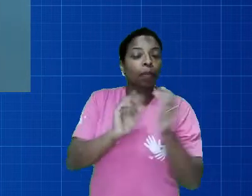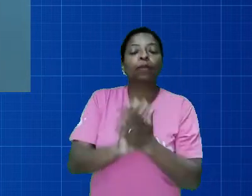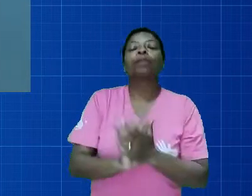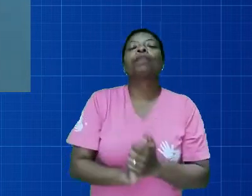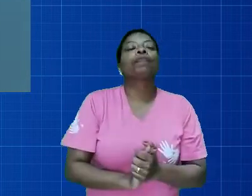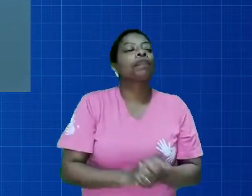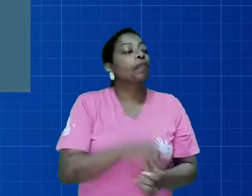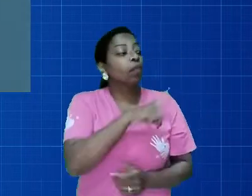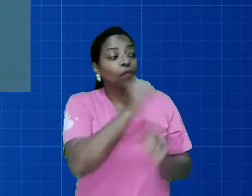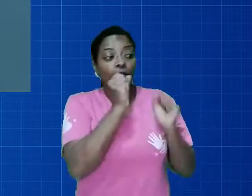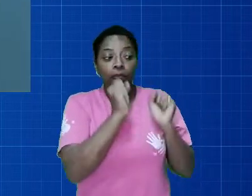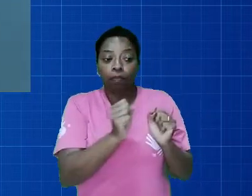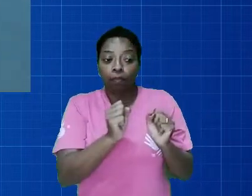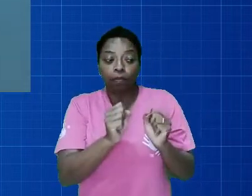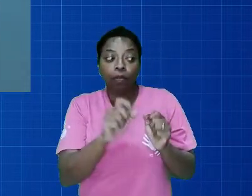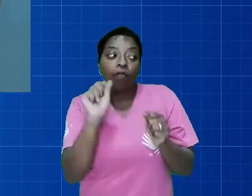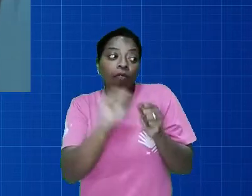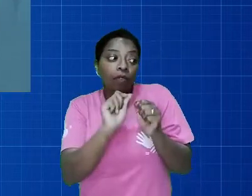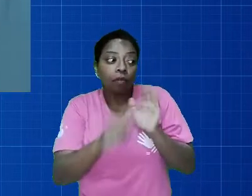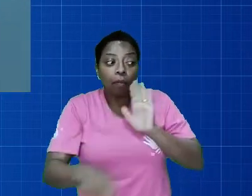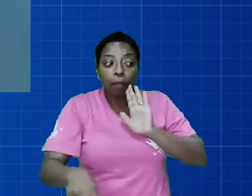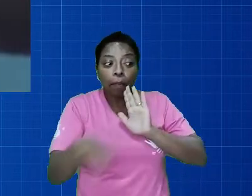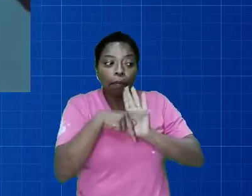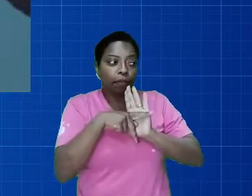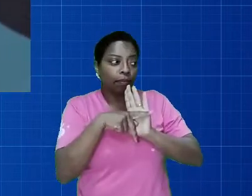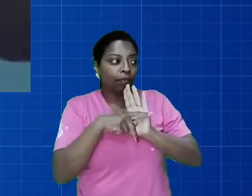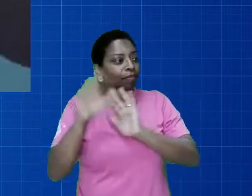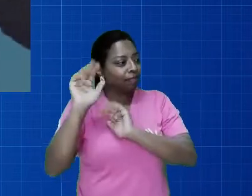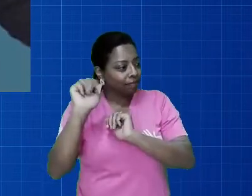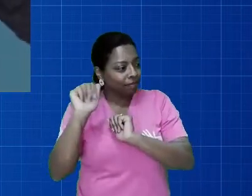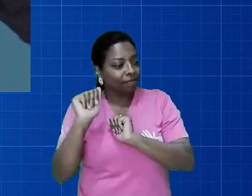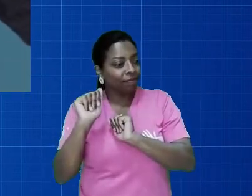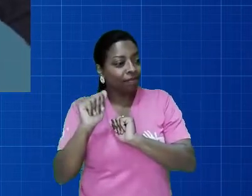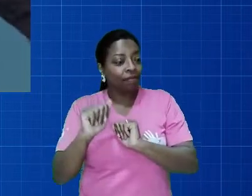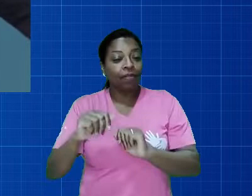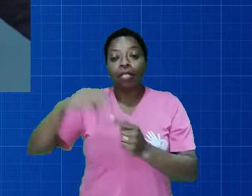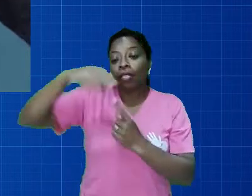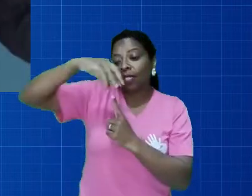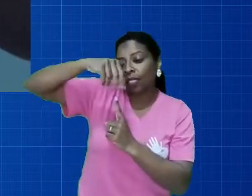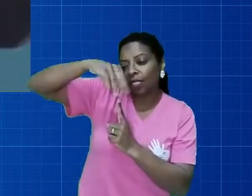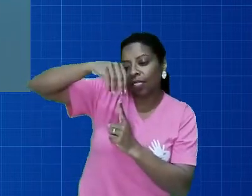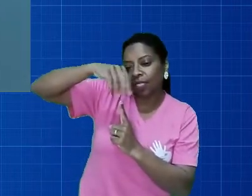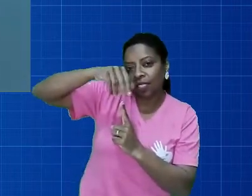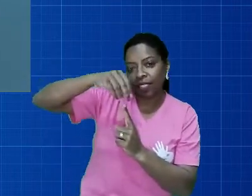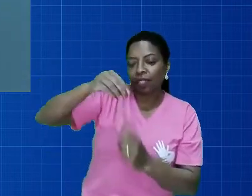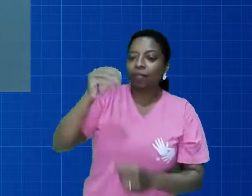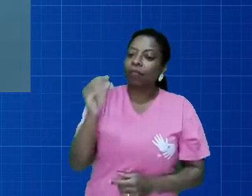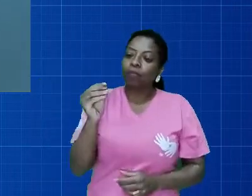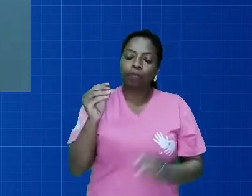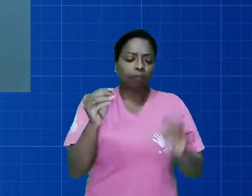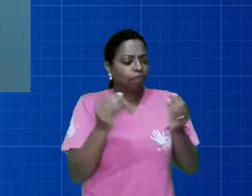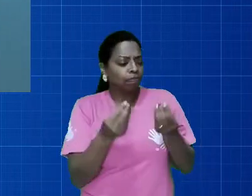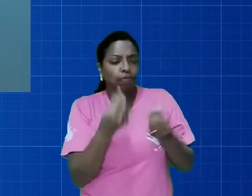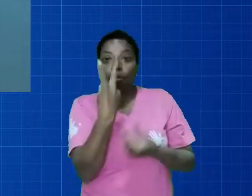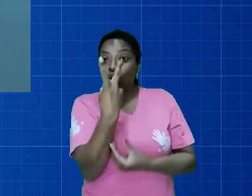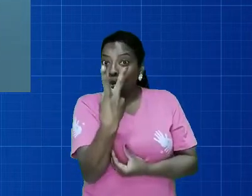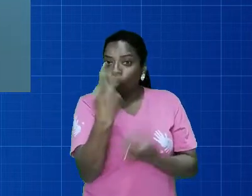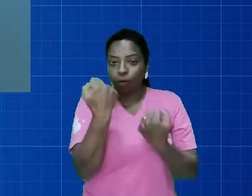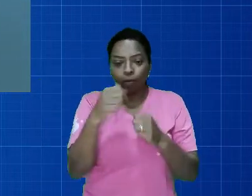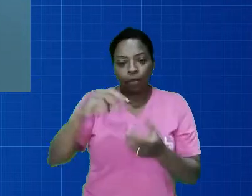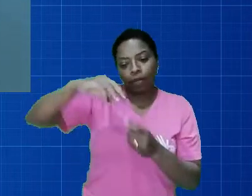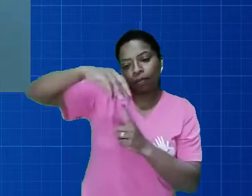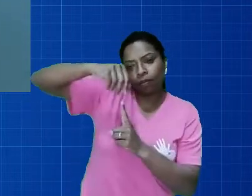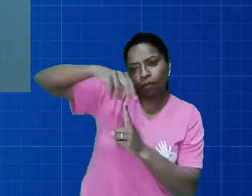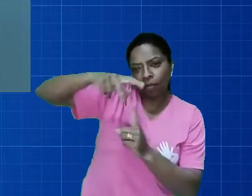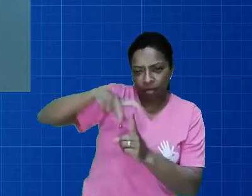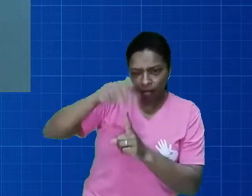com tampinhas de garrafa. É bem simples para você construir. Você pode pegar um pedaço de papelão e dobrar ao meio, sabe, caixa